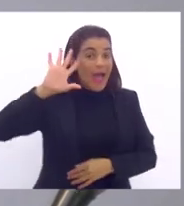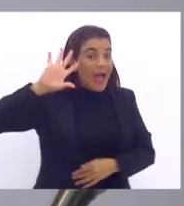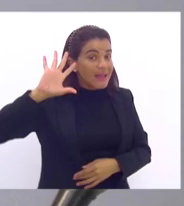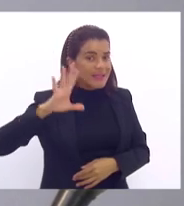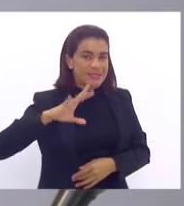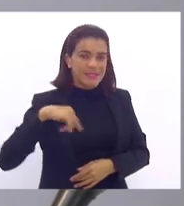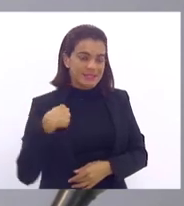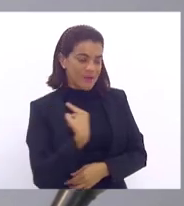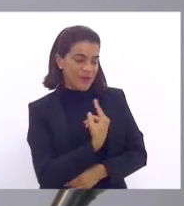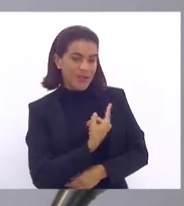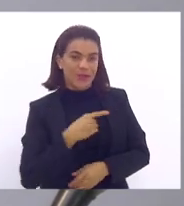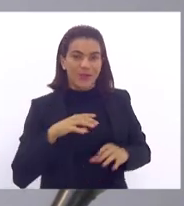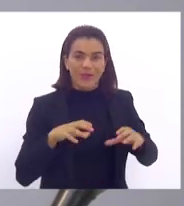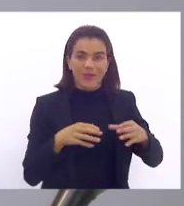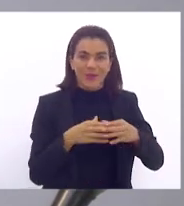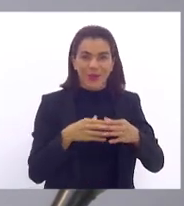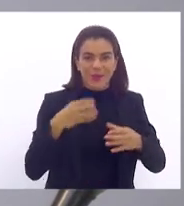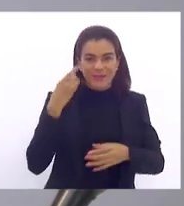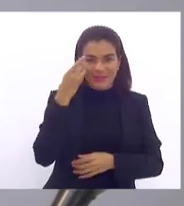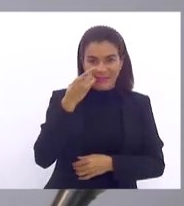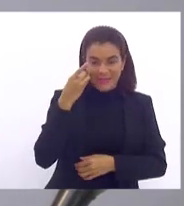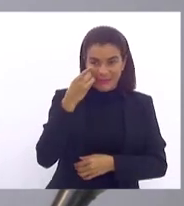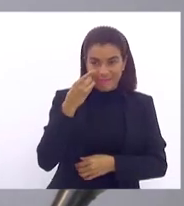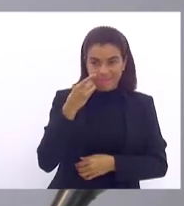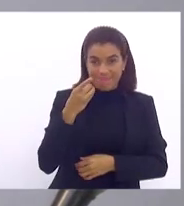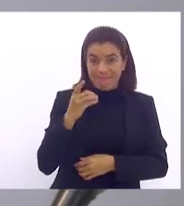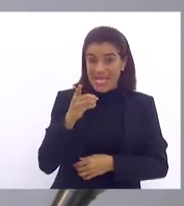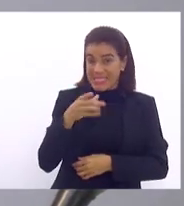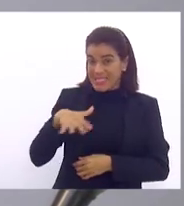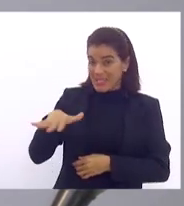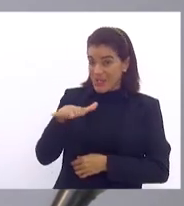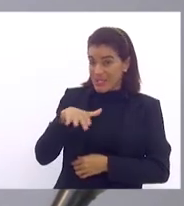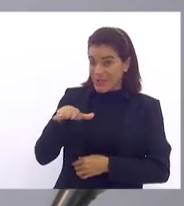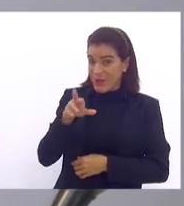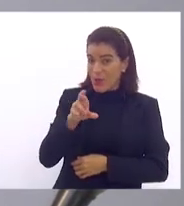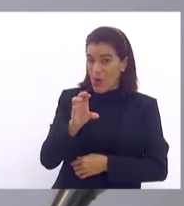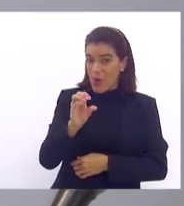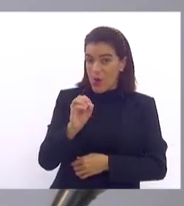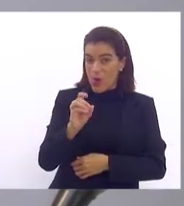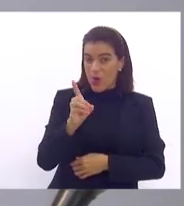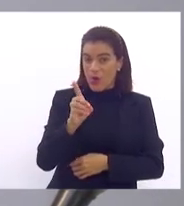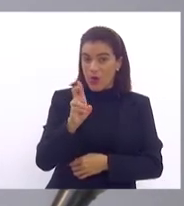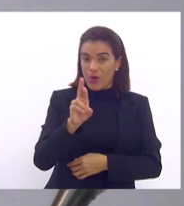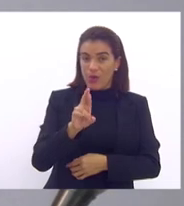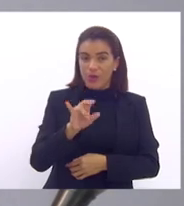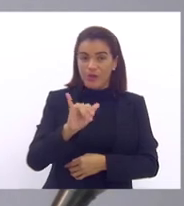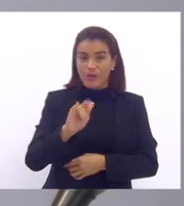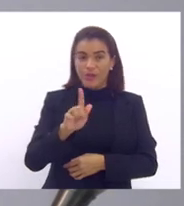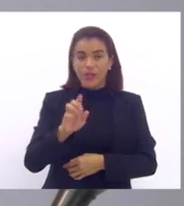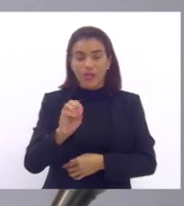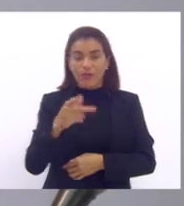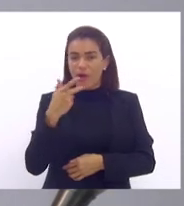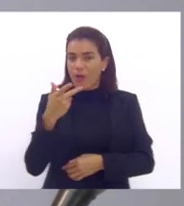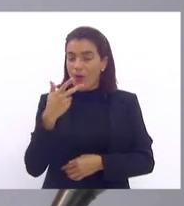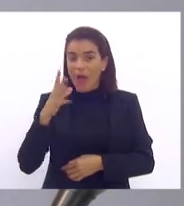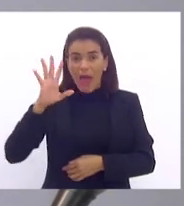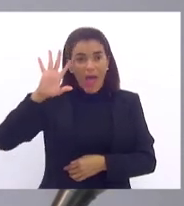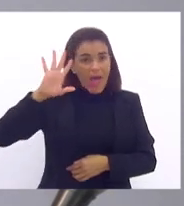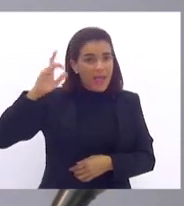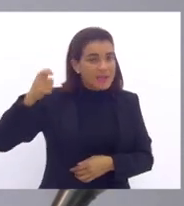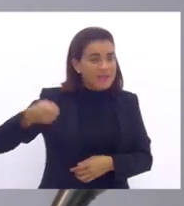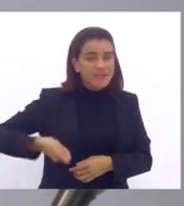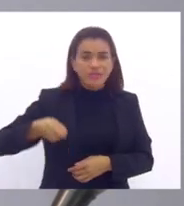nossa mas nesse caso que o Rodrigo cita aqui né A decisão já chegou